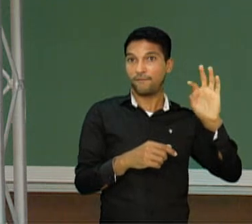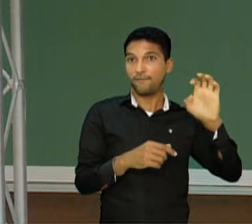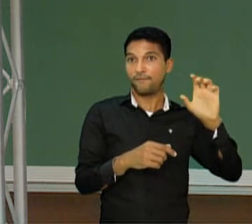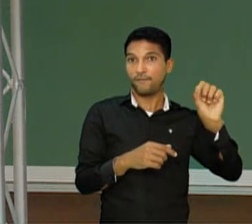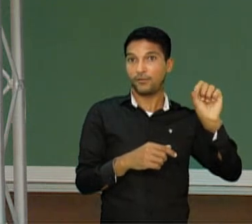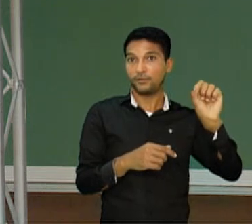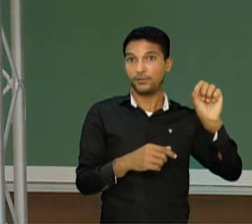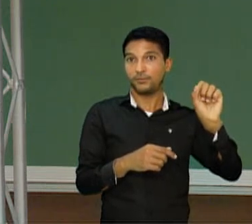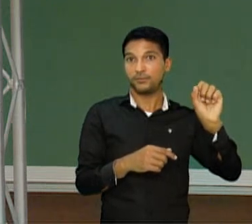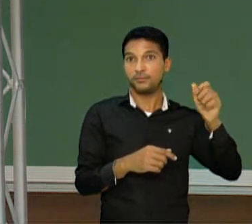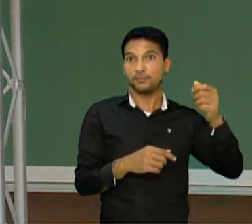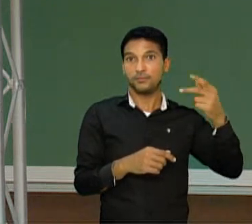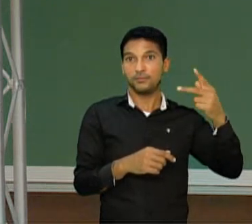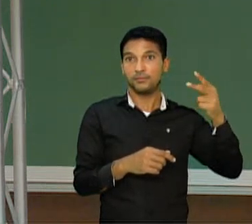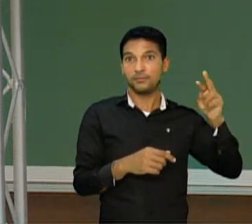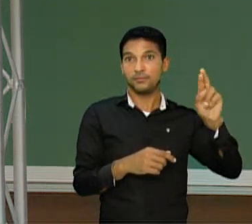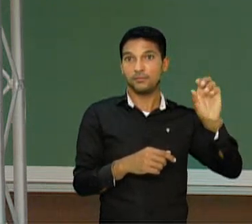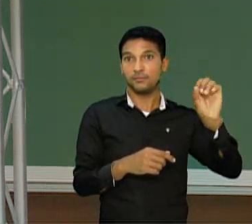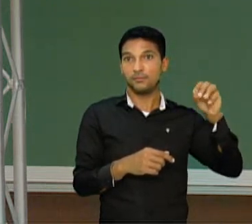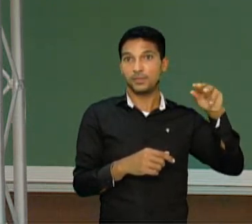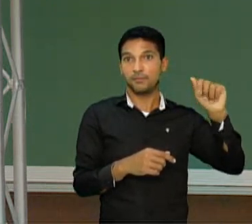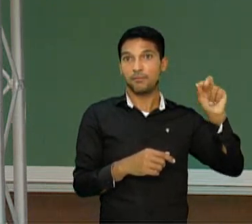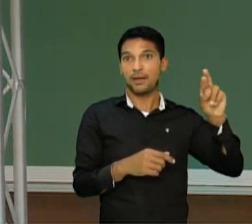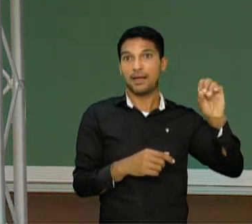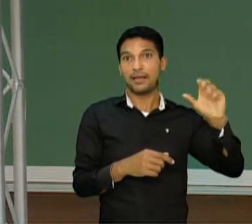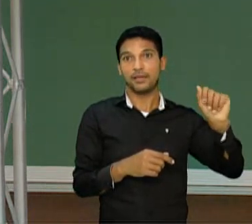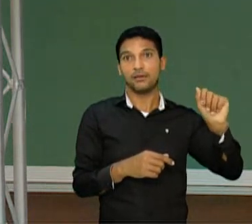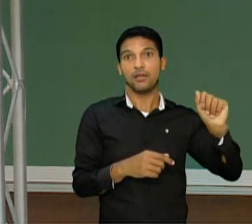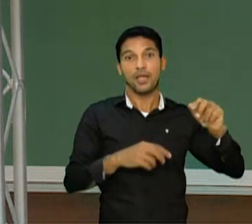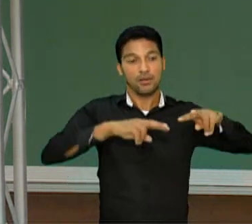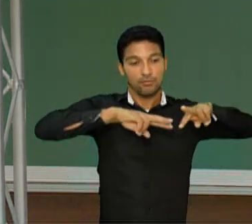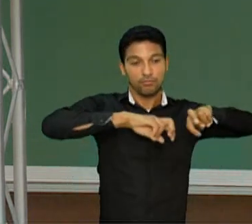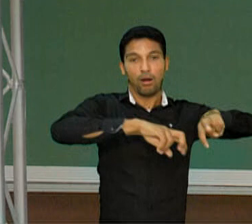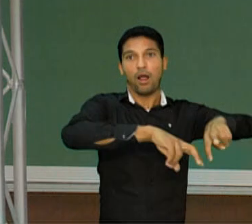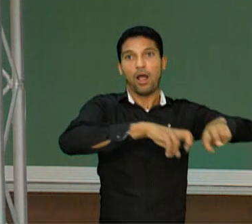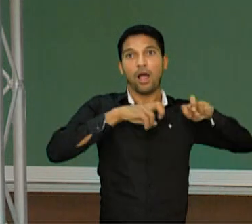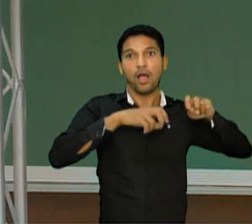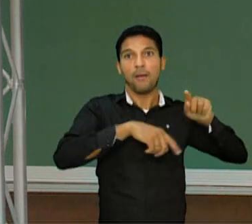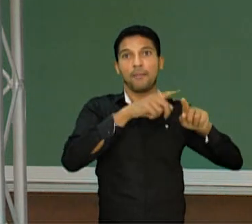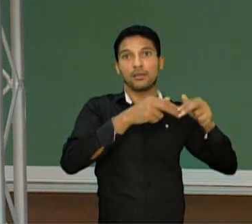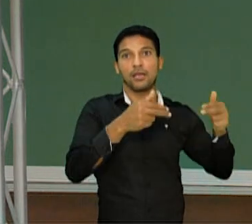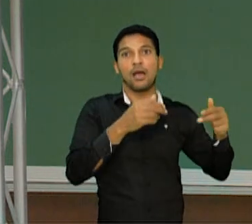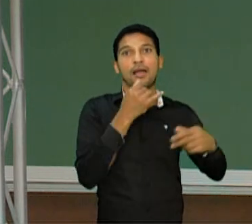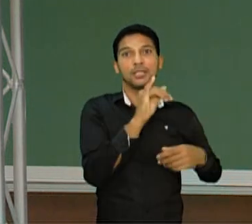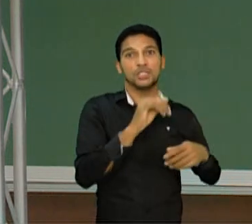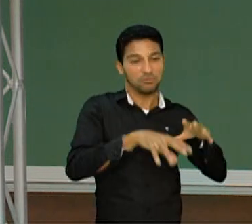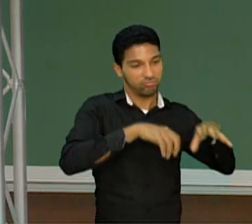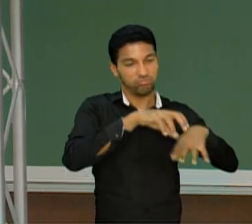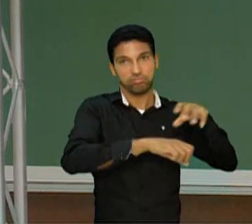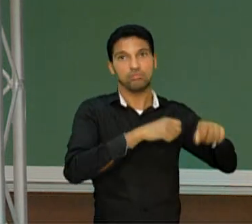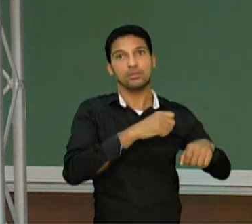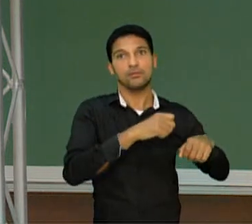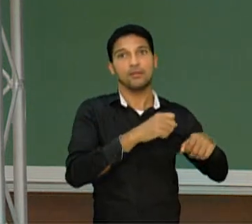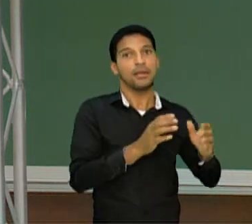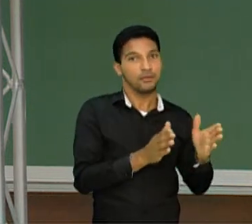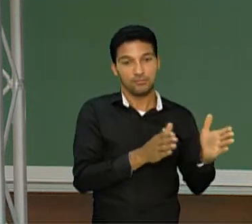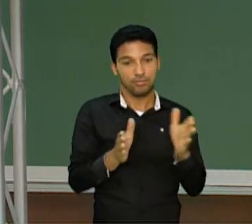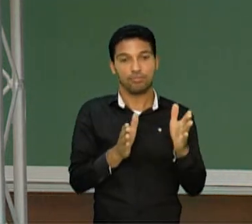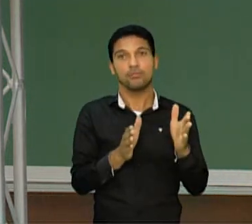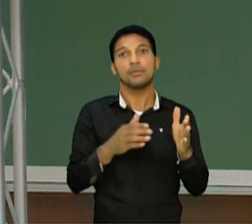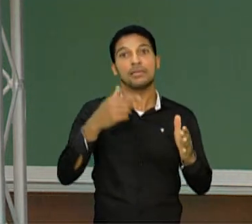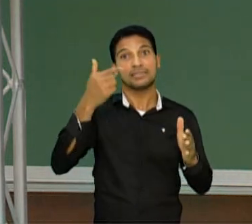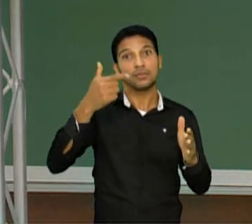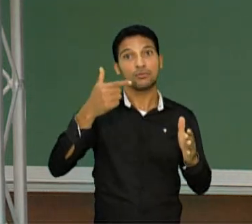o start. O start sendo feito, se faz uma energia secundária e essa energia secundária